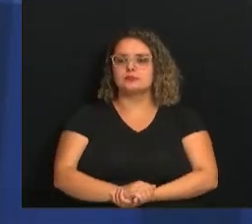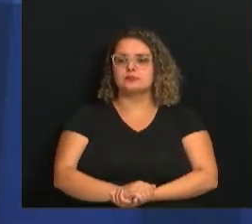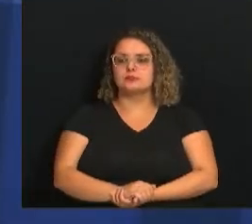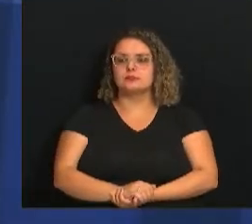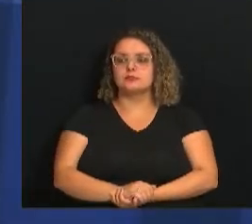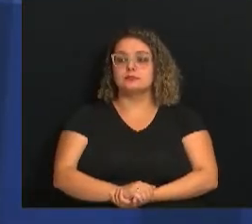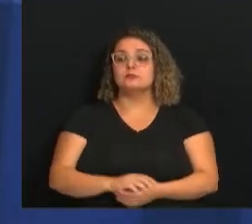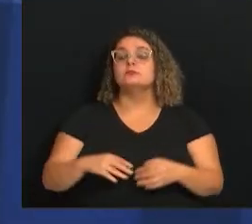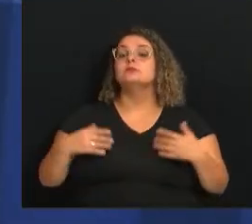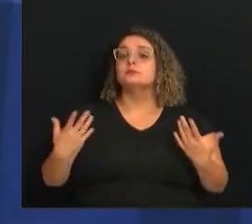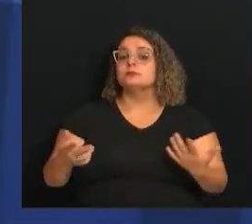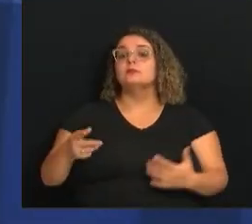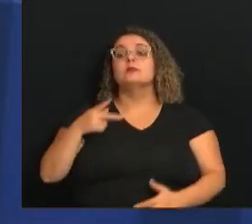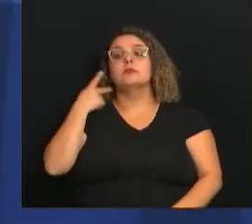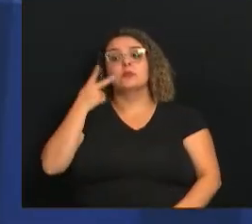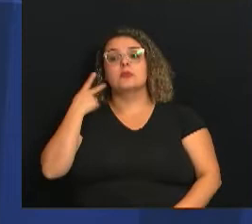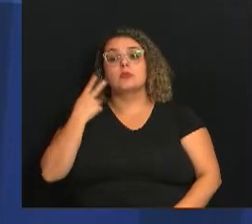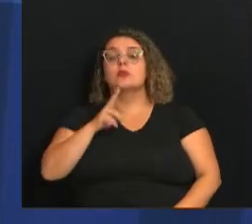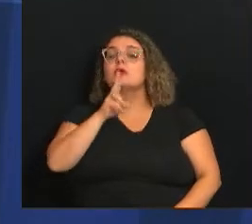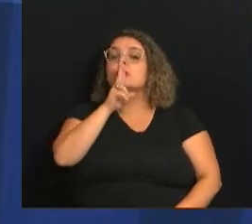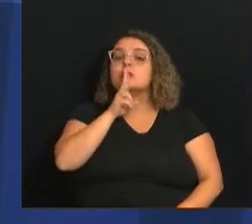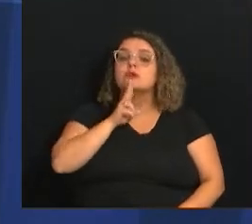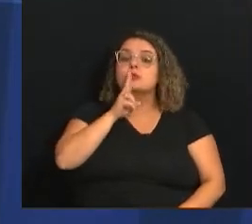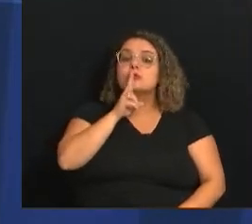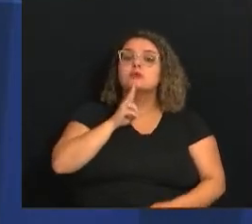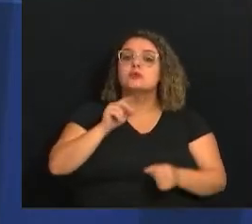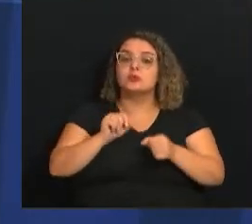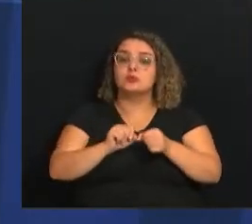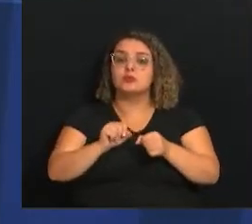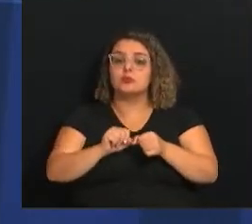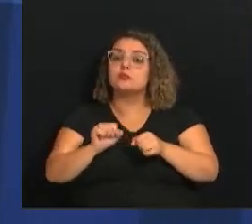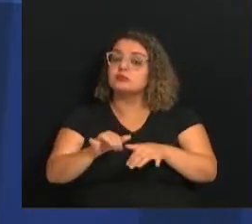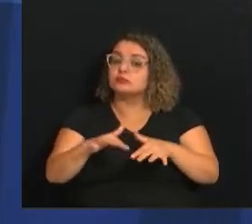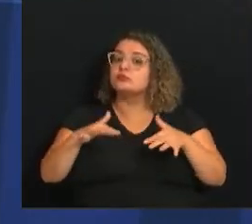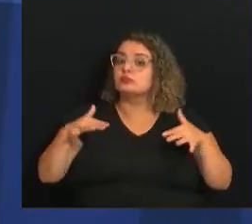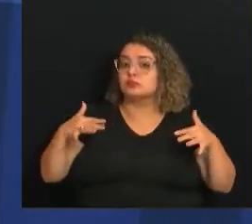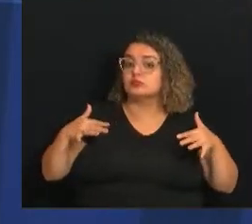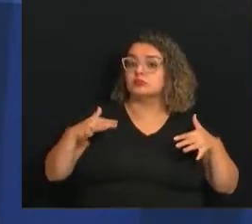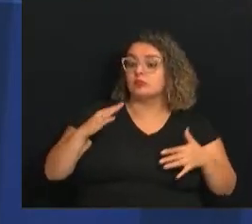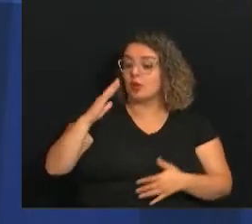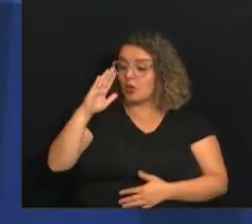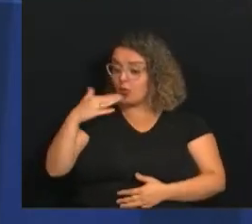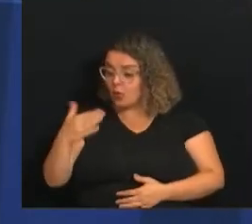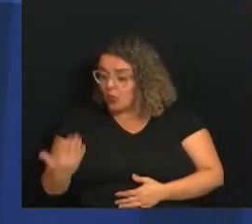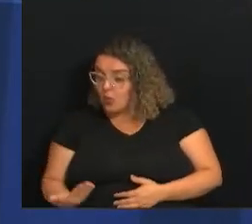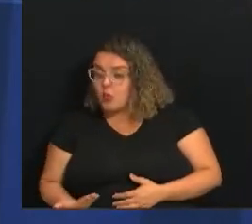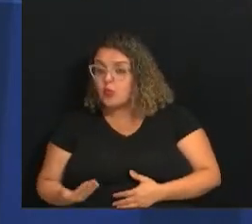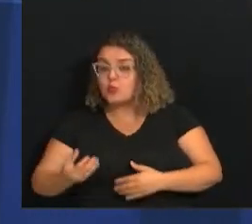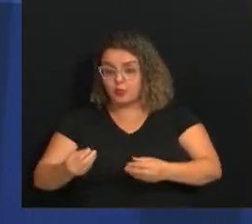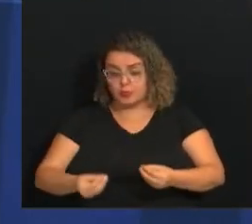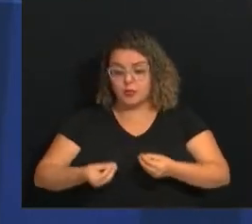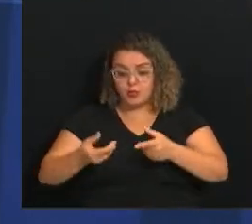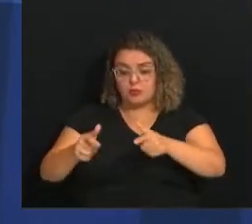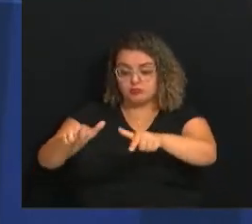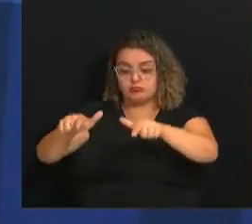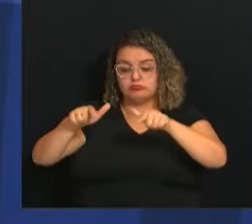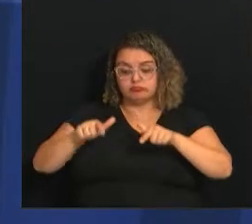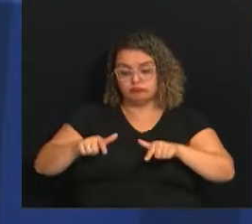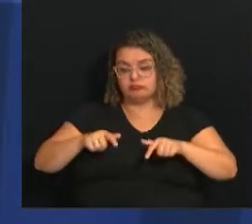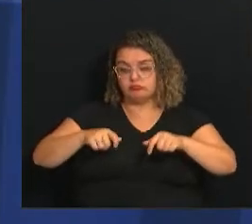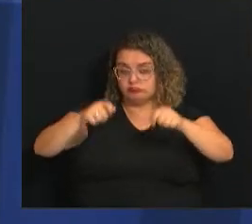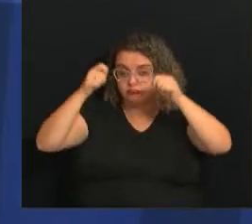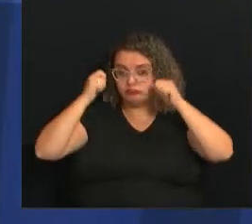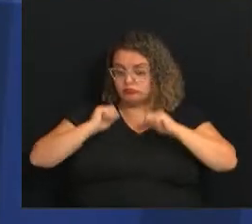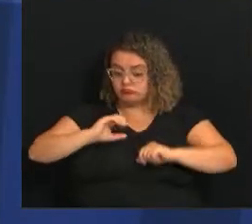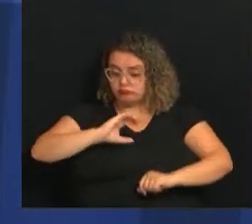O vereador Nelson Osseri realizou uma solenidade de honraria para conceder o título de cidadão campineiro